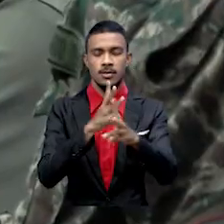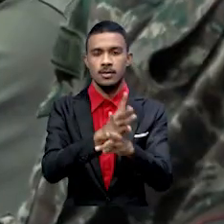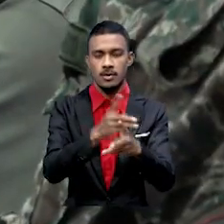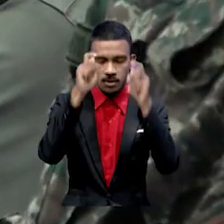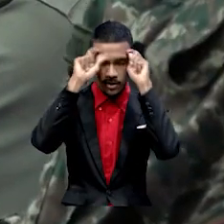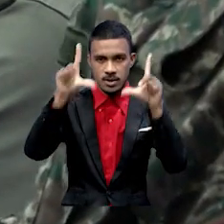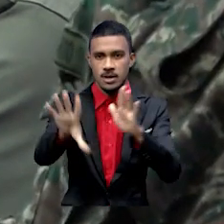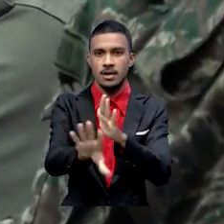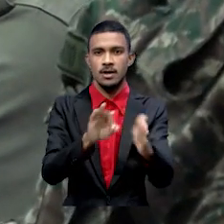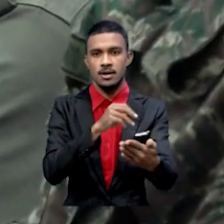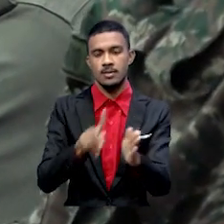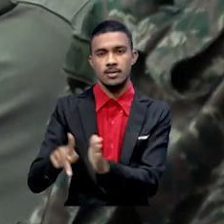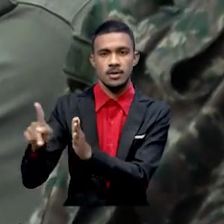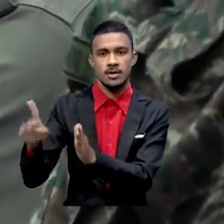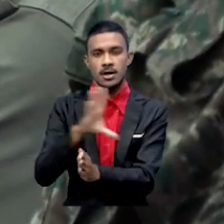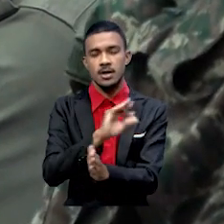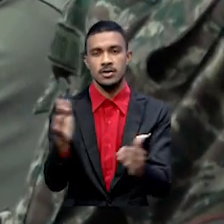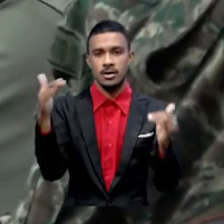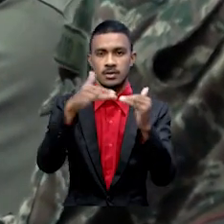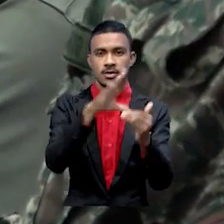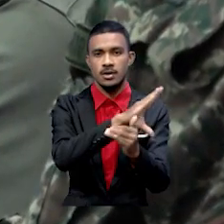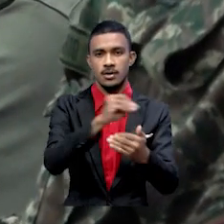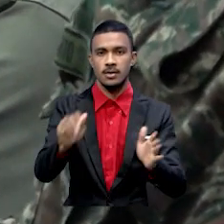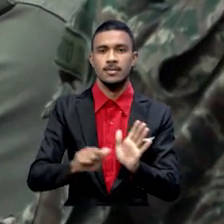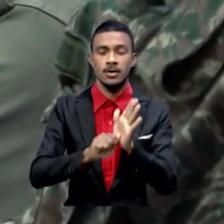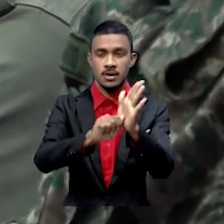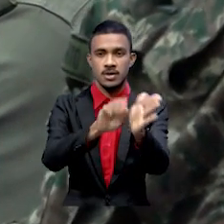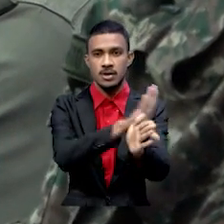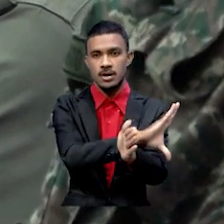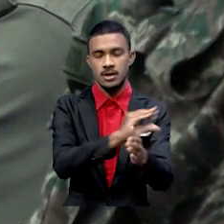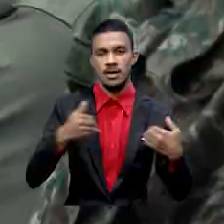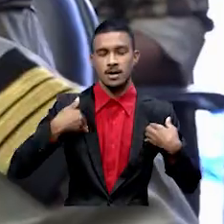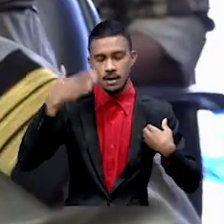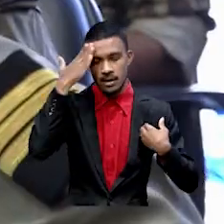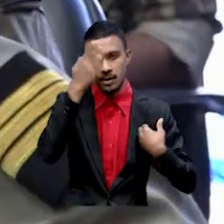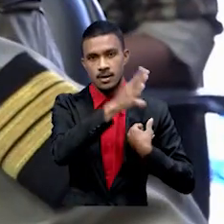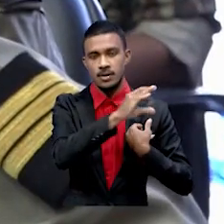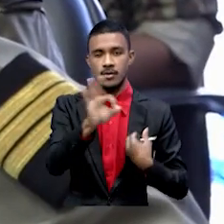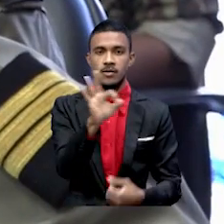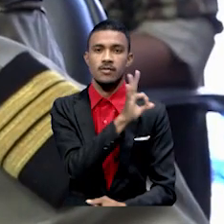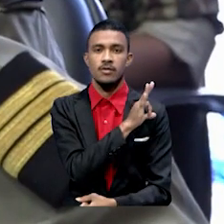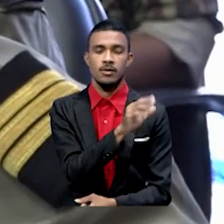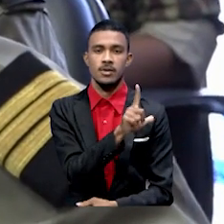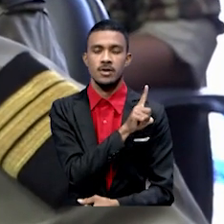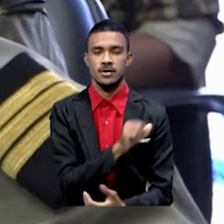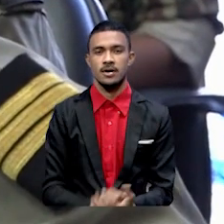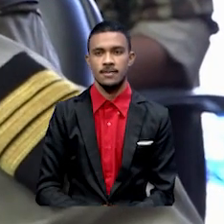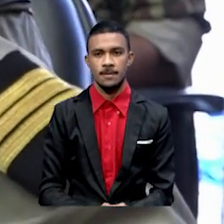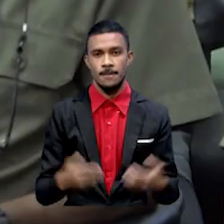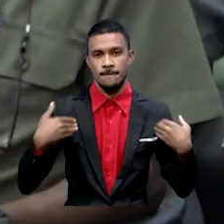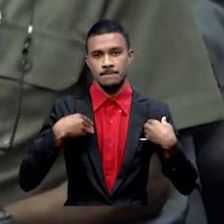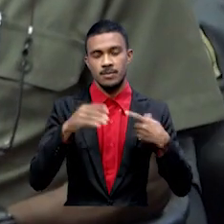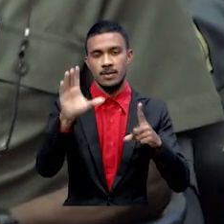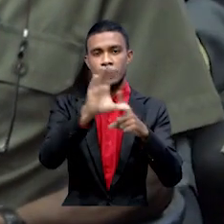no processo de reconciliação, no promove paz, reta reconhecimento e a fórum internacional. Comandante em